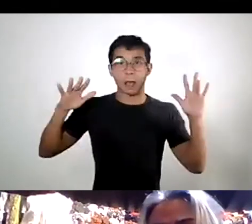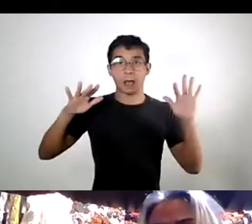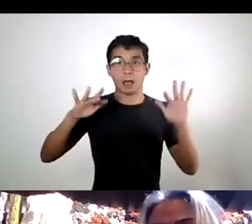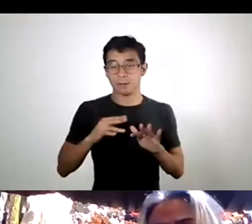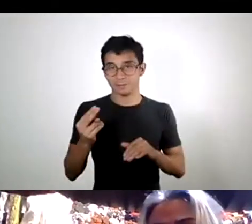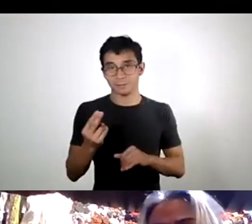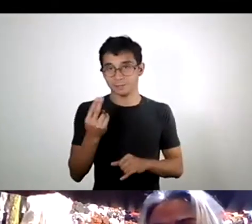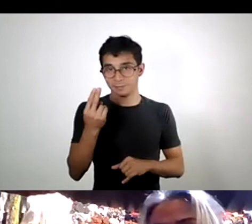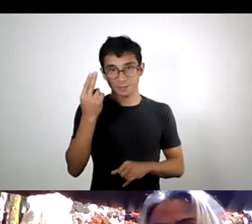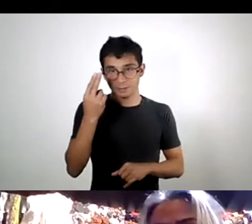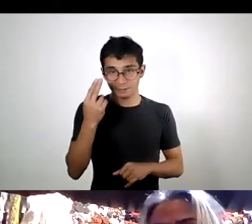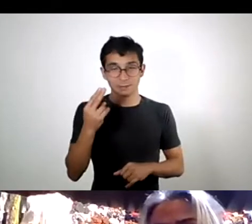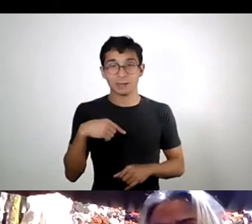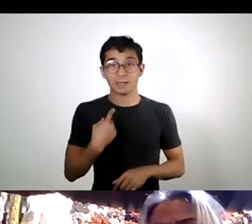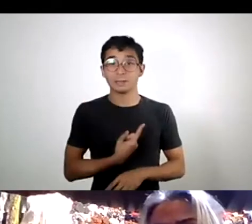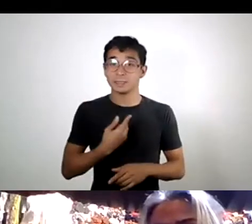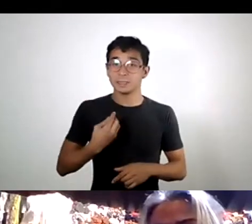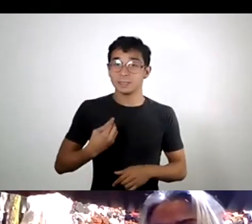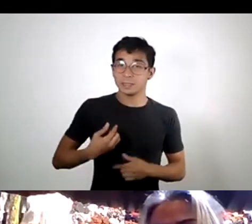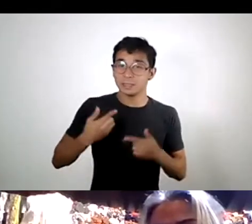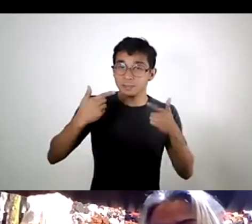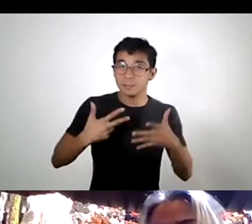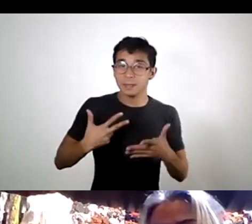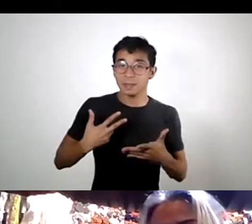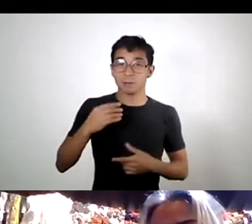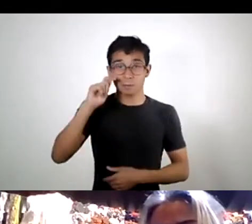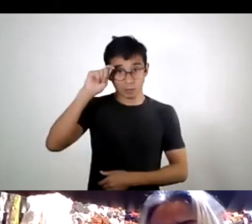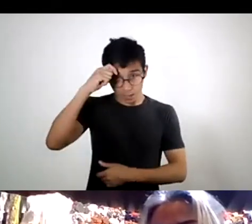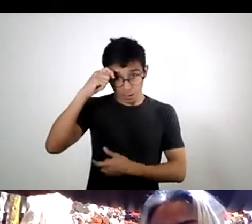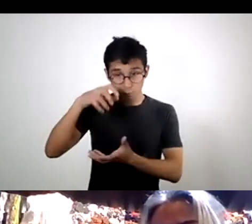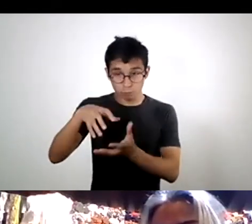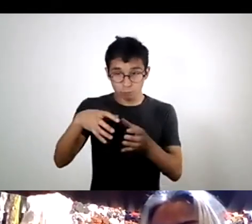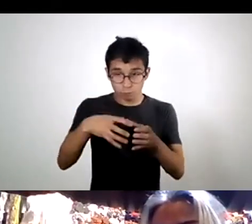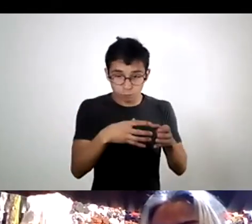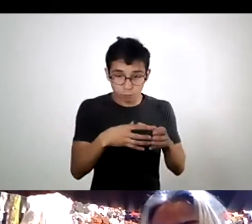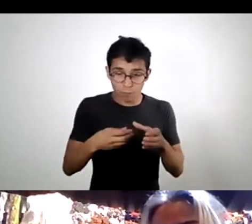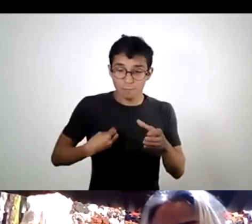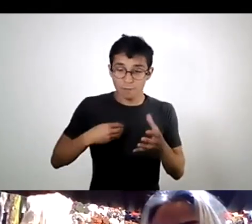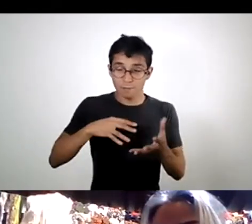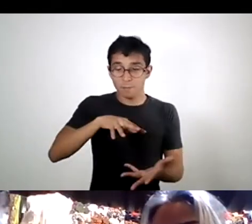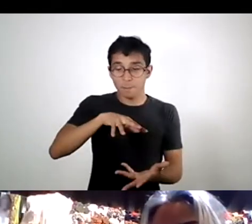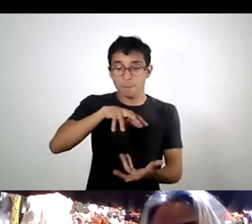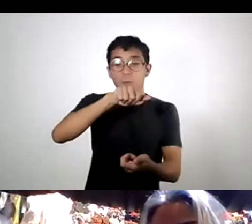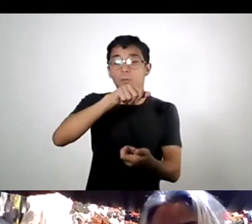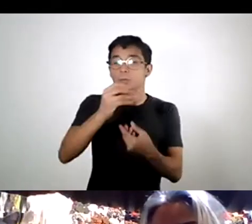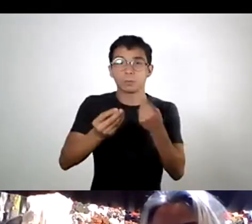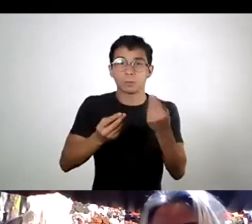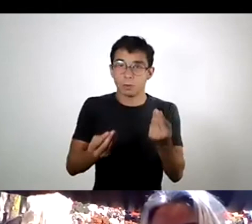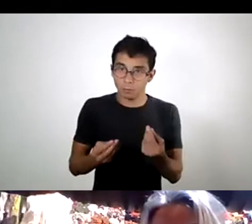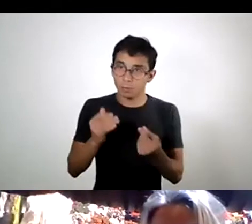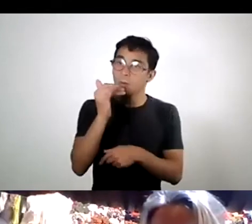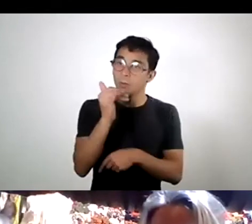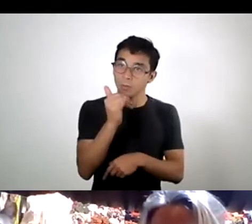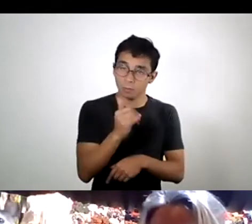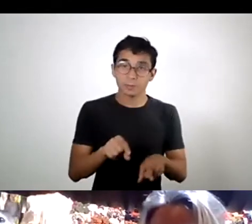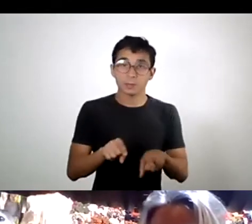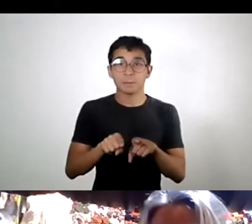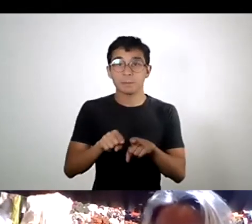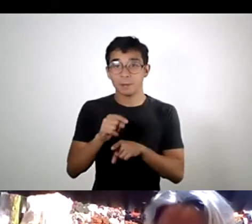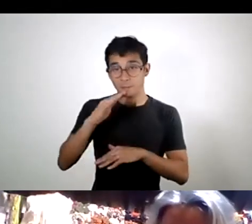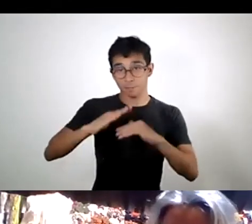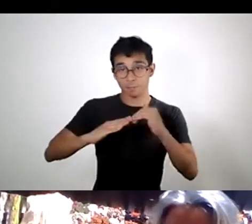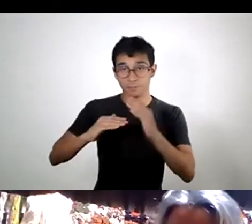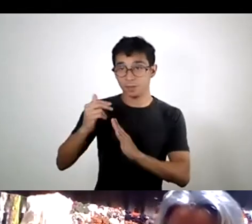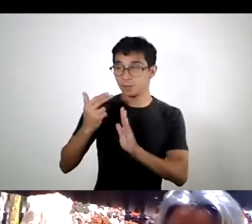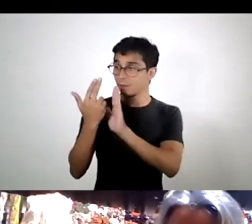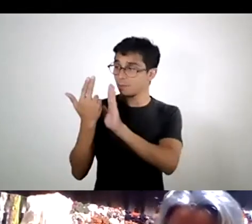forma de ser e estar no mundo quilombola. E da mesma forma aconteceu com os ilustradores, eles estão aí também junto